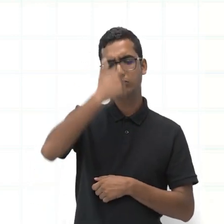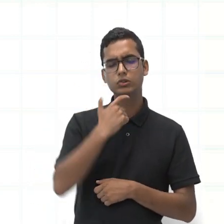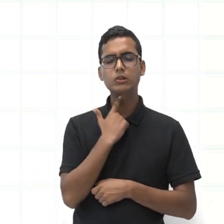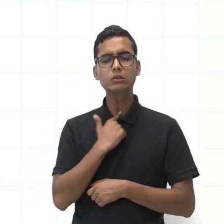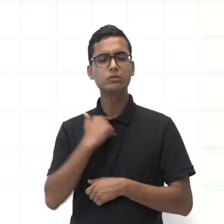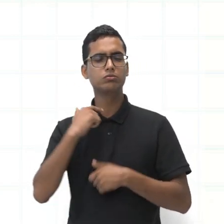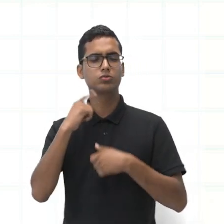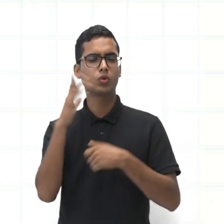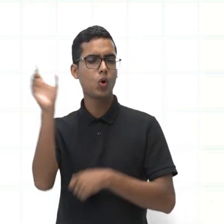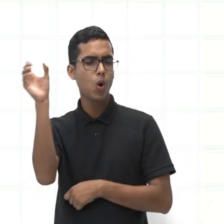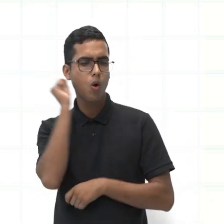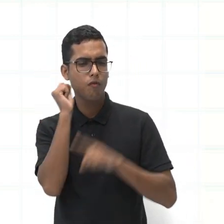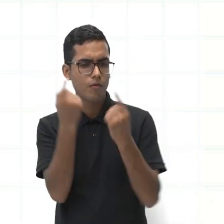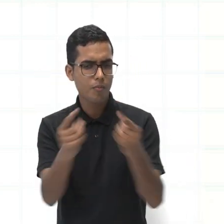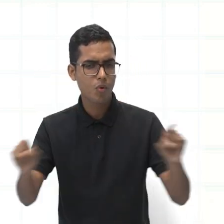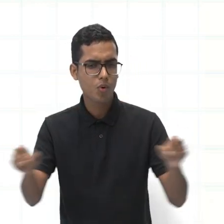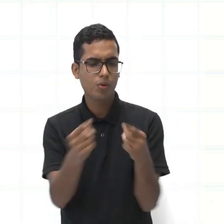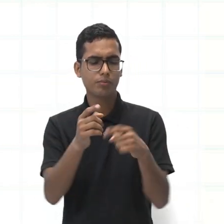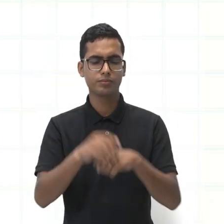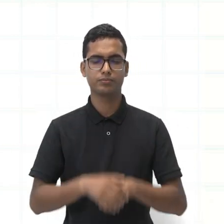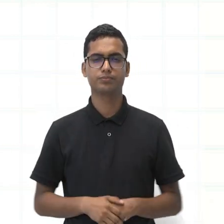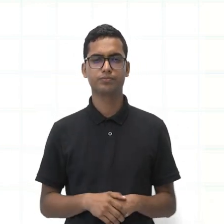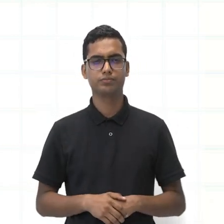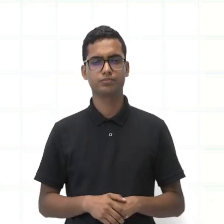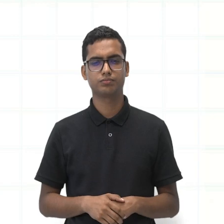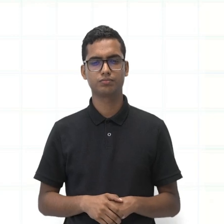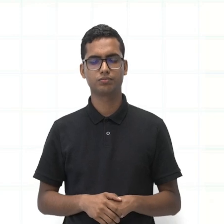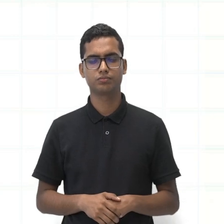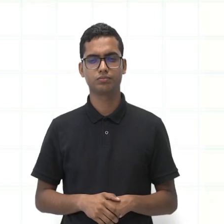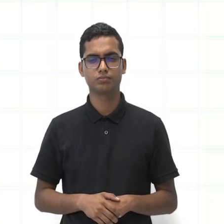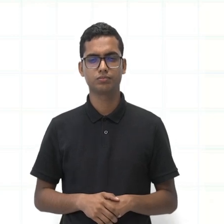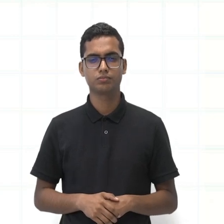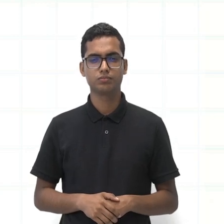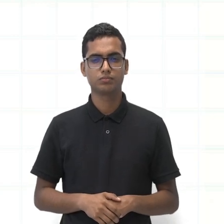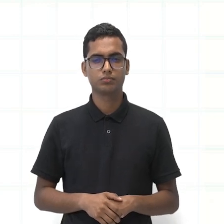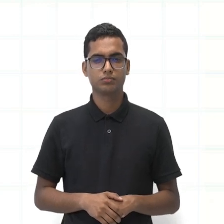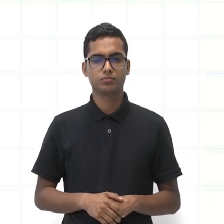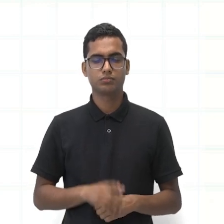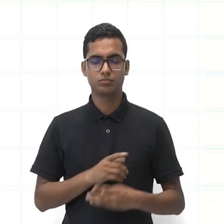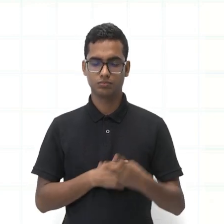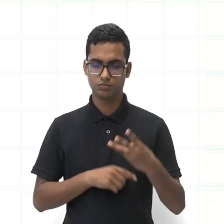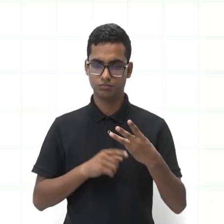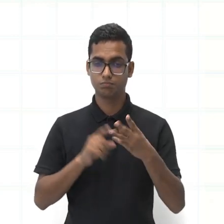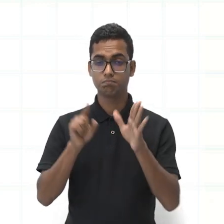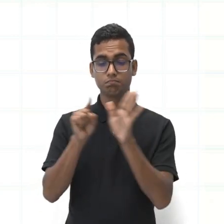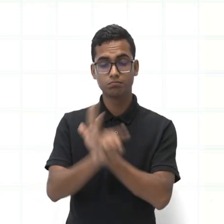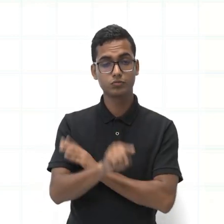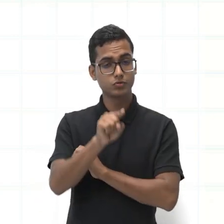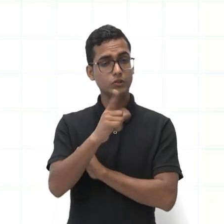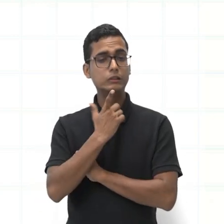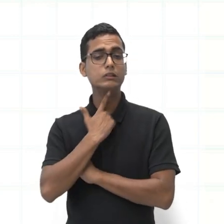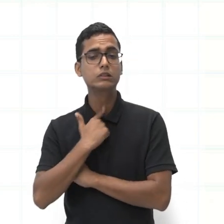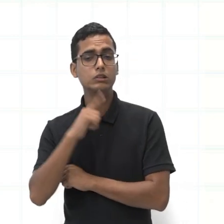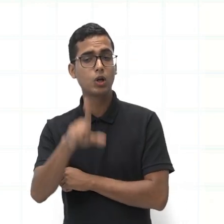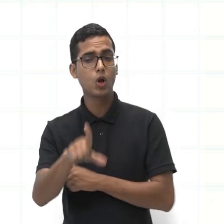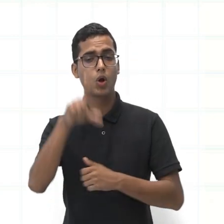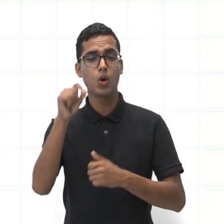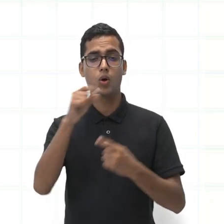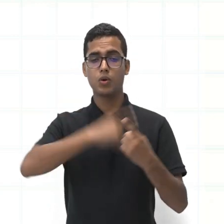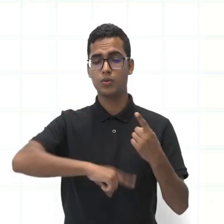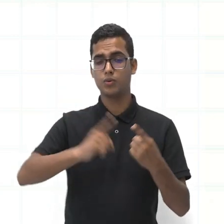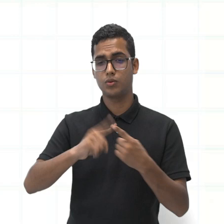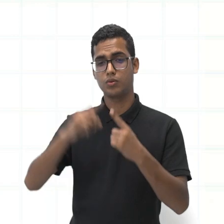music, watching movies or reading books? Você prefere ouvir música, assistir filmes ou